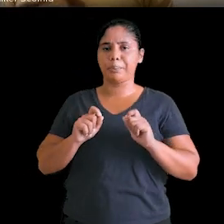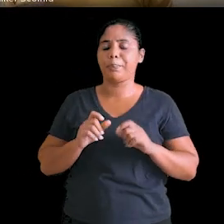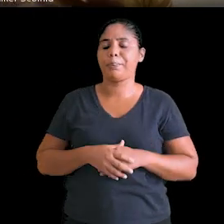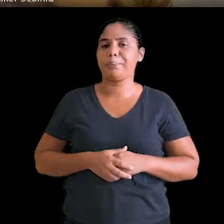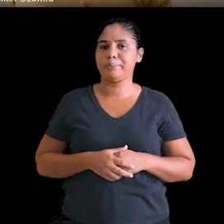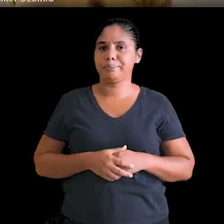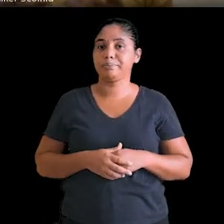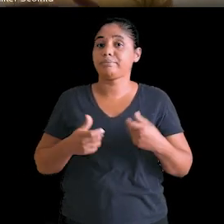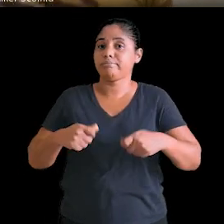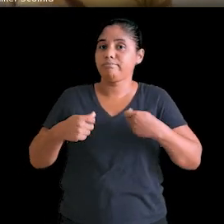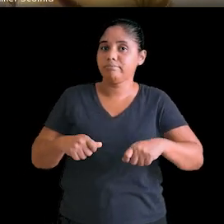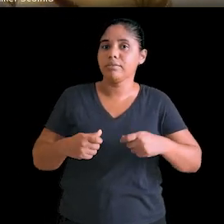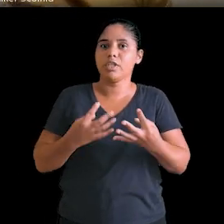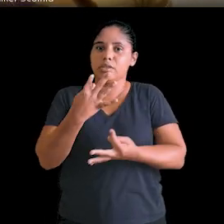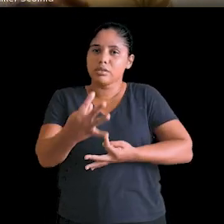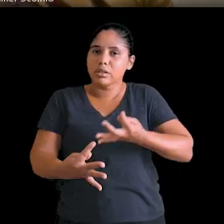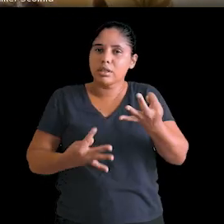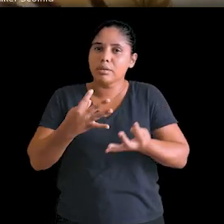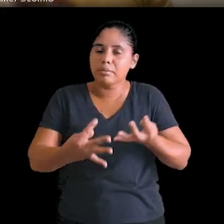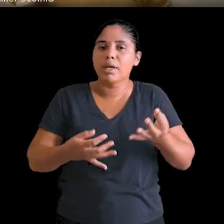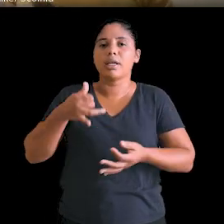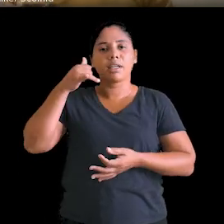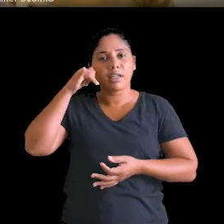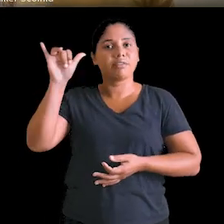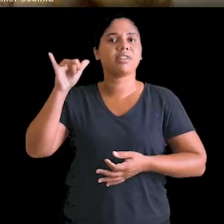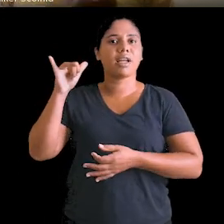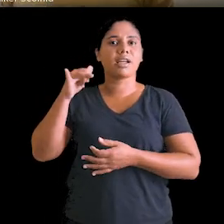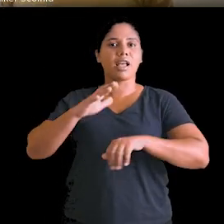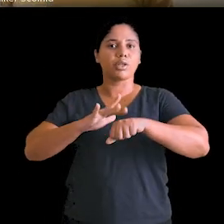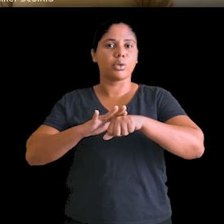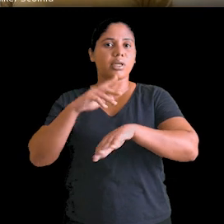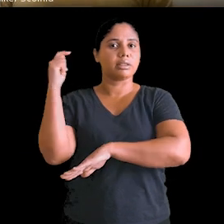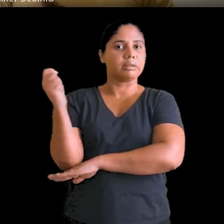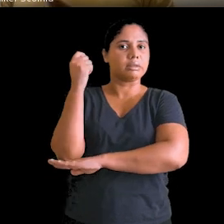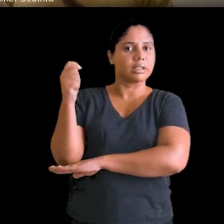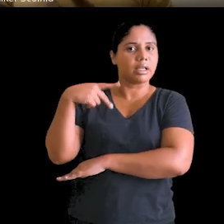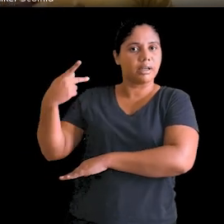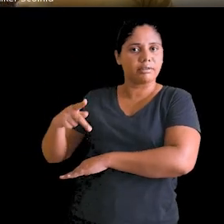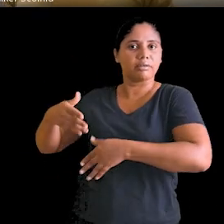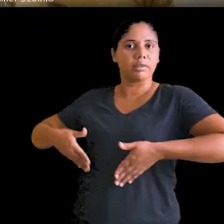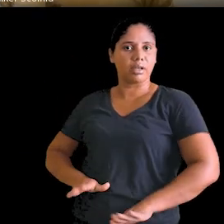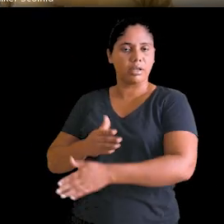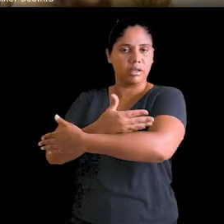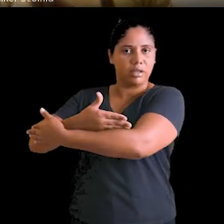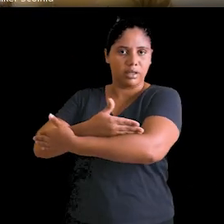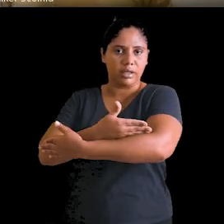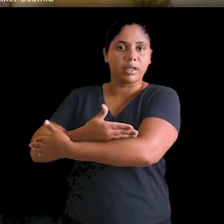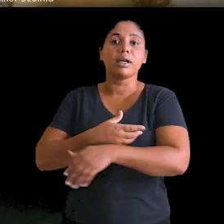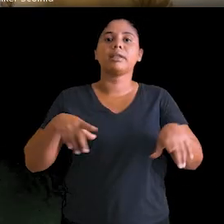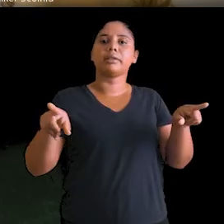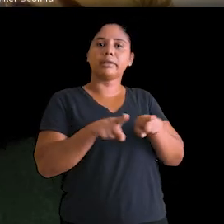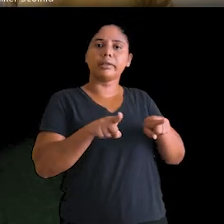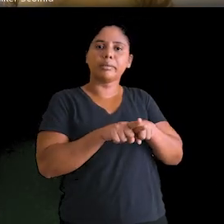é necessário um tratamento para evitar complicações como a doença hemolítica do recém-nascido. Deve-se também fazer, tá, a questão da glicemia, medir os níveis